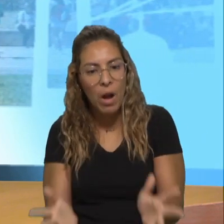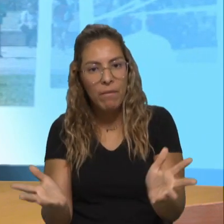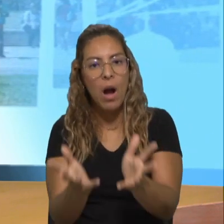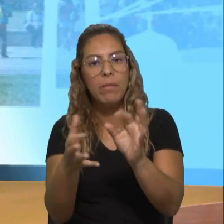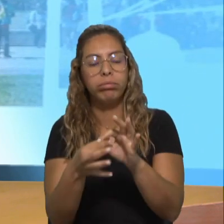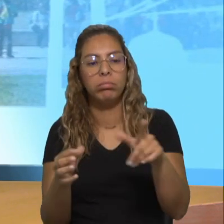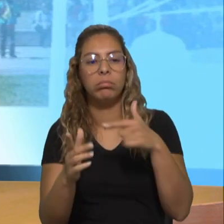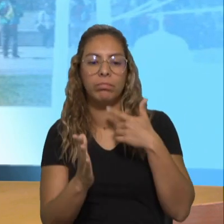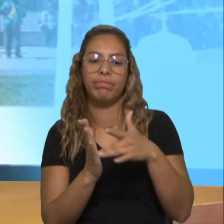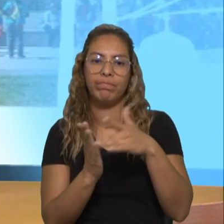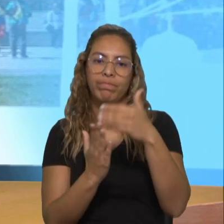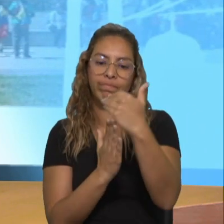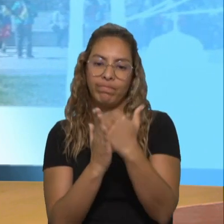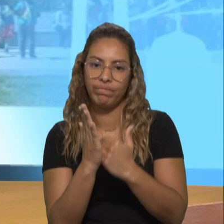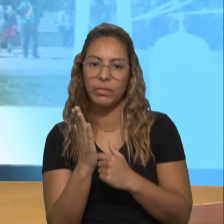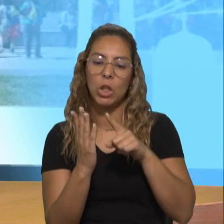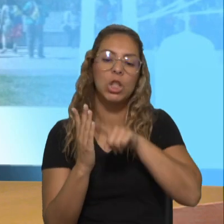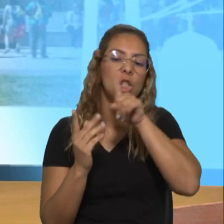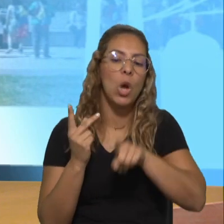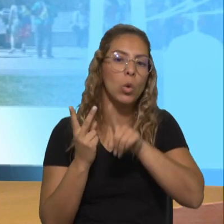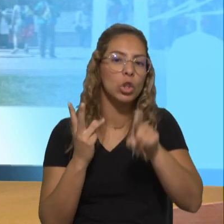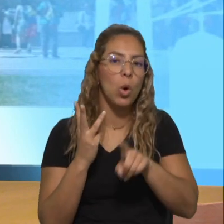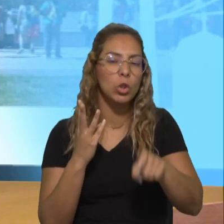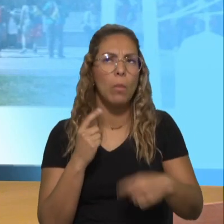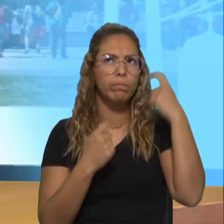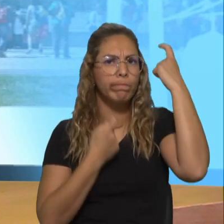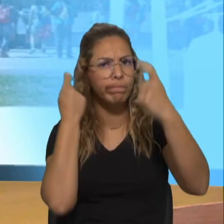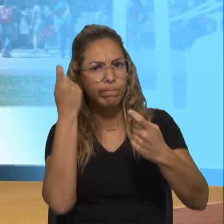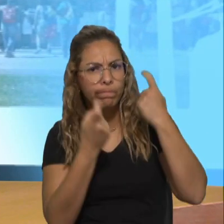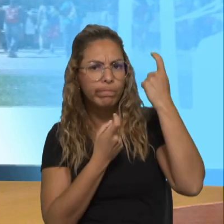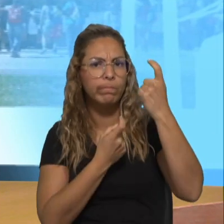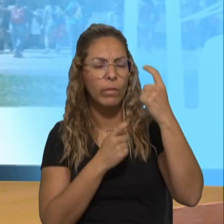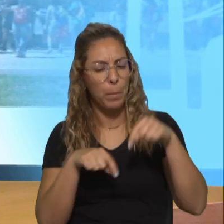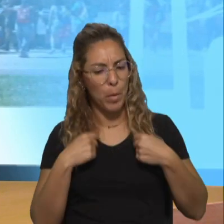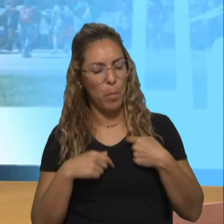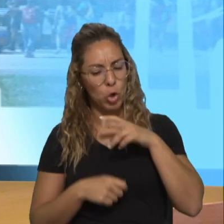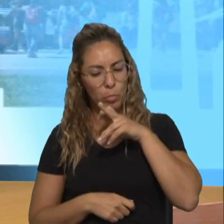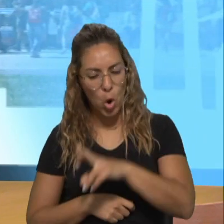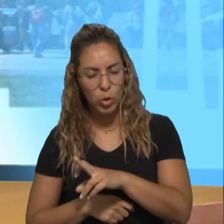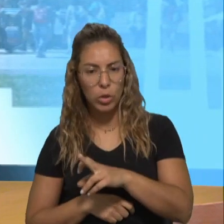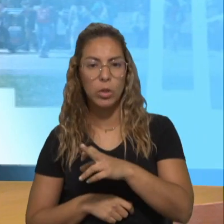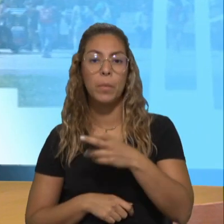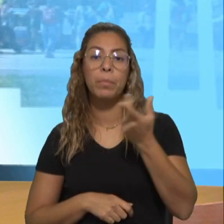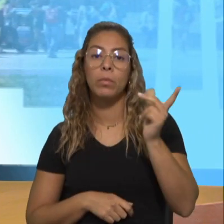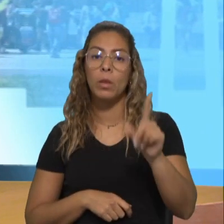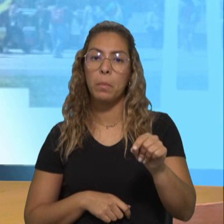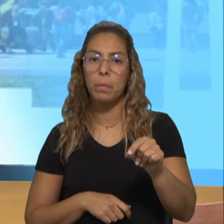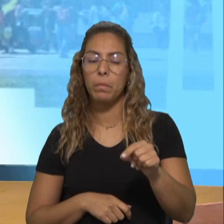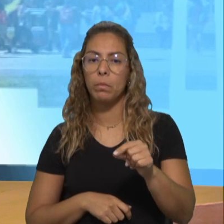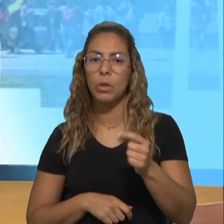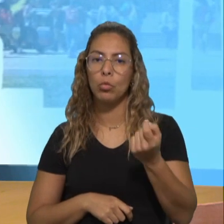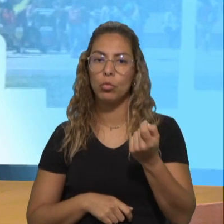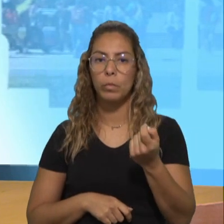próprio guia existem algumas questões para os jovens pensarem, e tenta promover esta